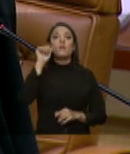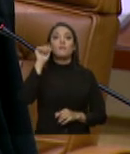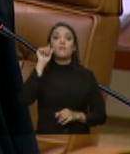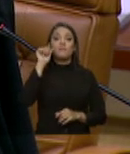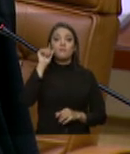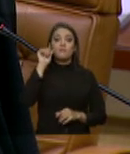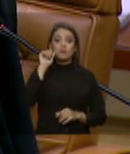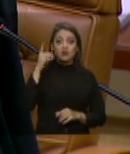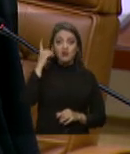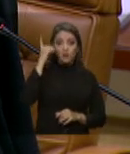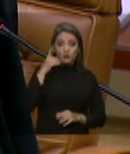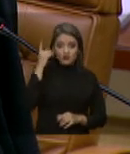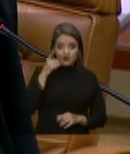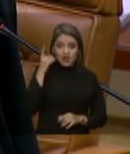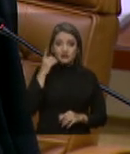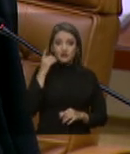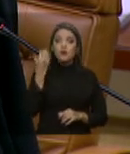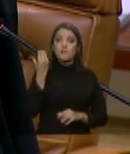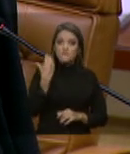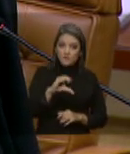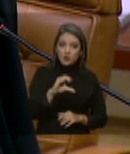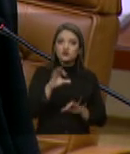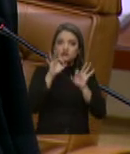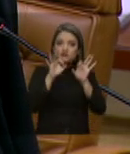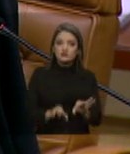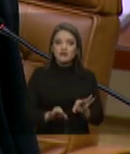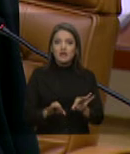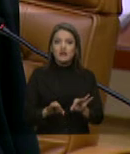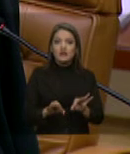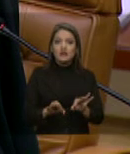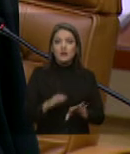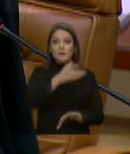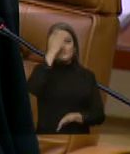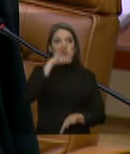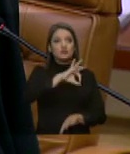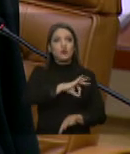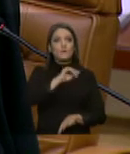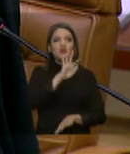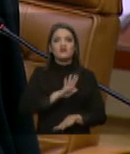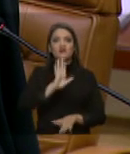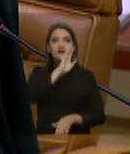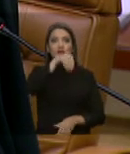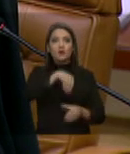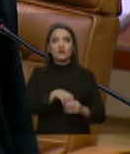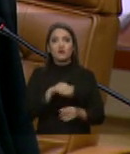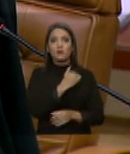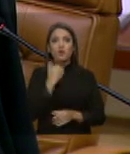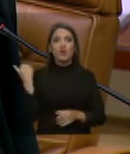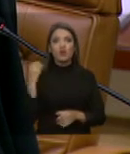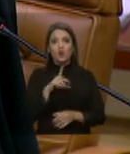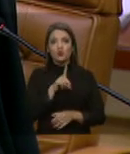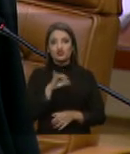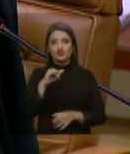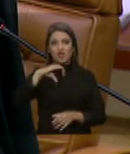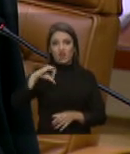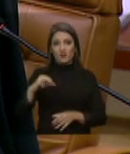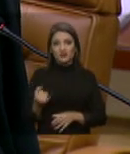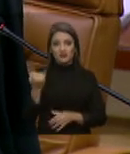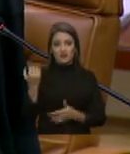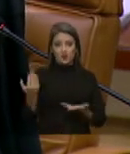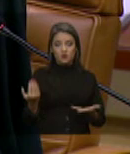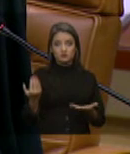que afirmou e postou que havia morrido uma pessoa na Polícia Federal após a prisão ocorrida dia 9 de